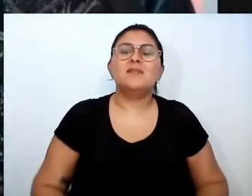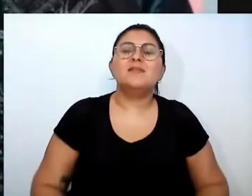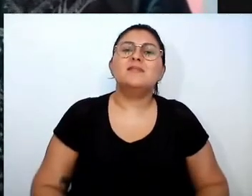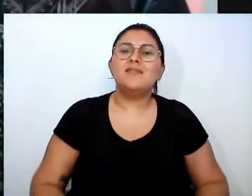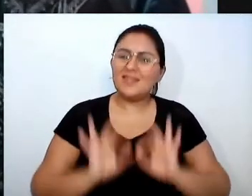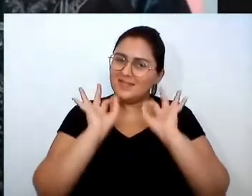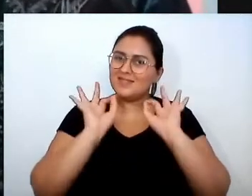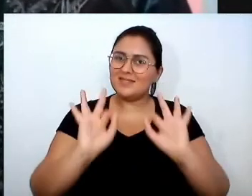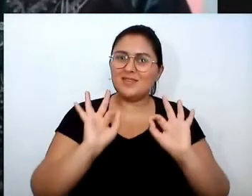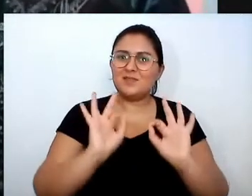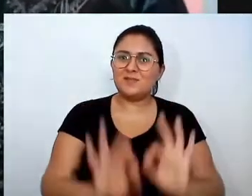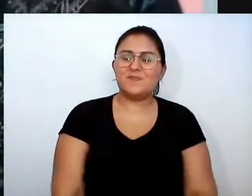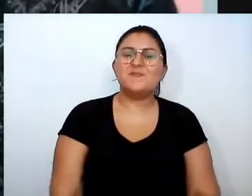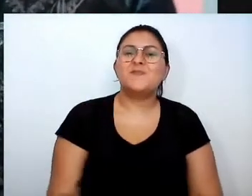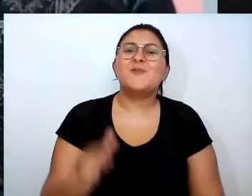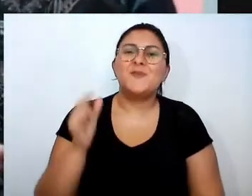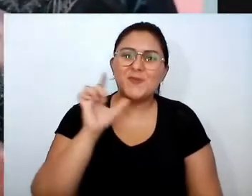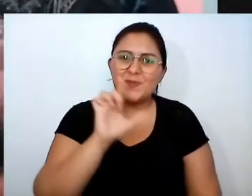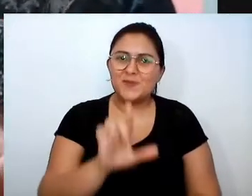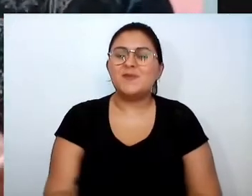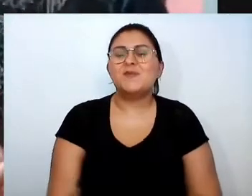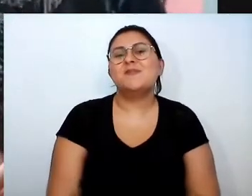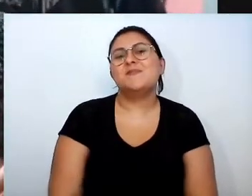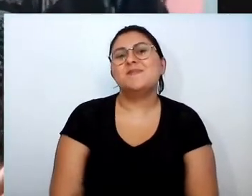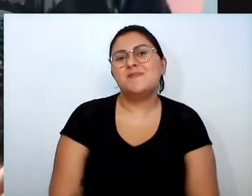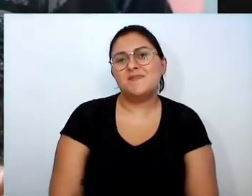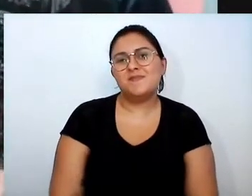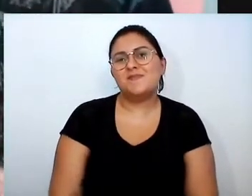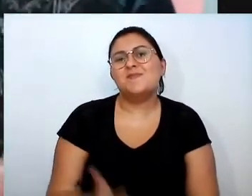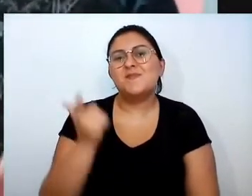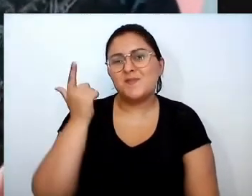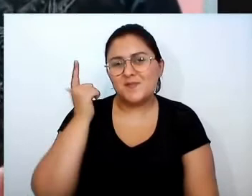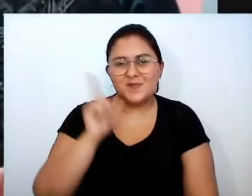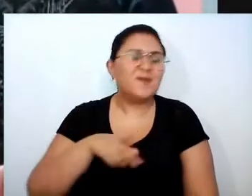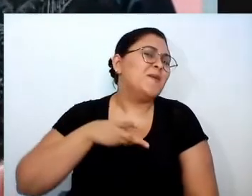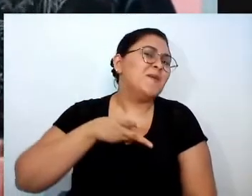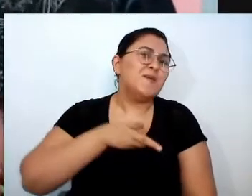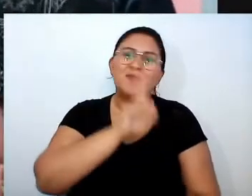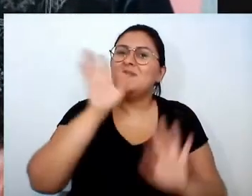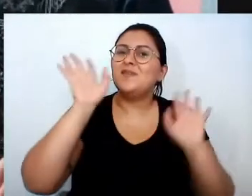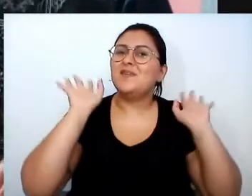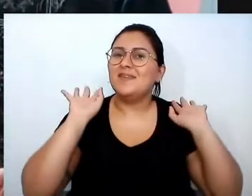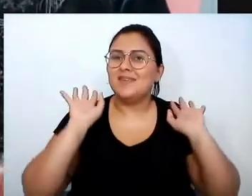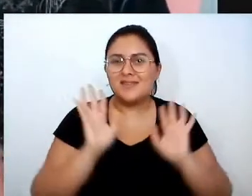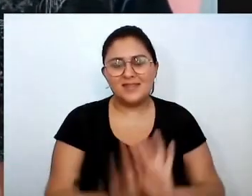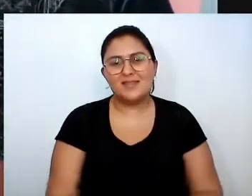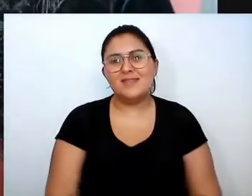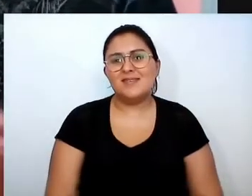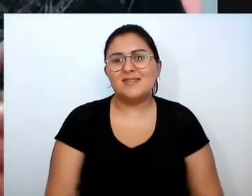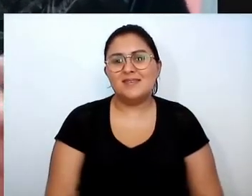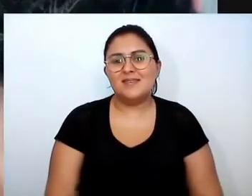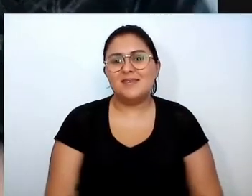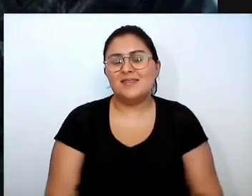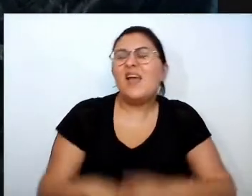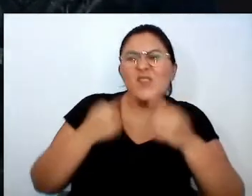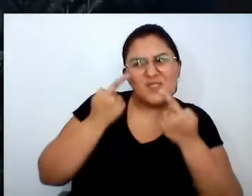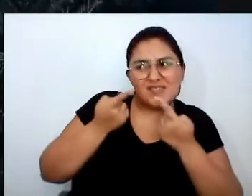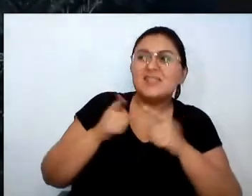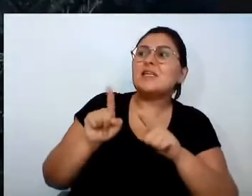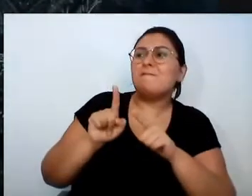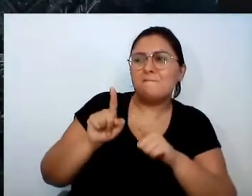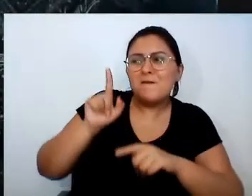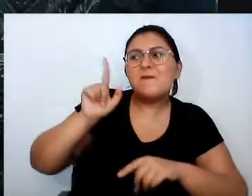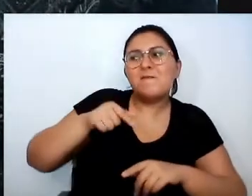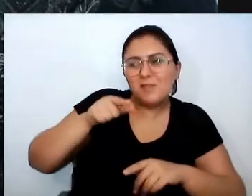E até dar certo, ele vai dizendo, e quando dá certo, show de bola. É só vitória. E é